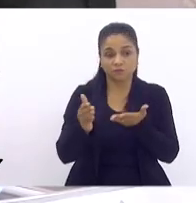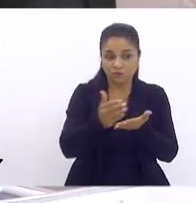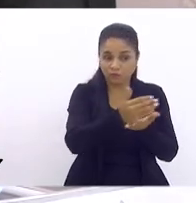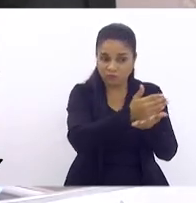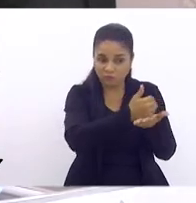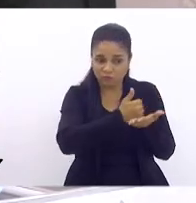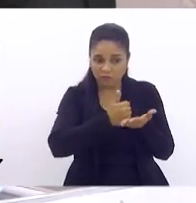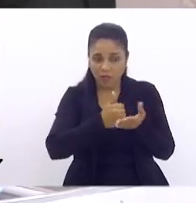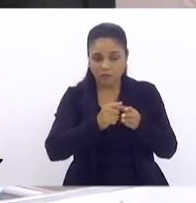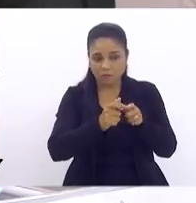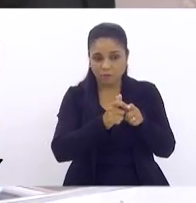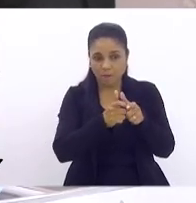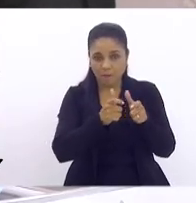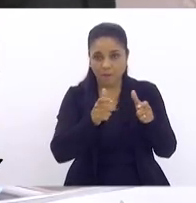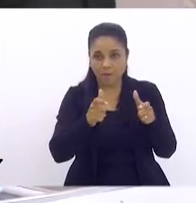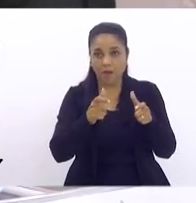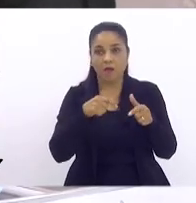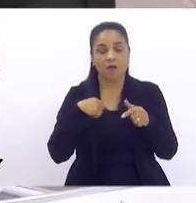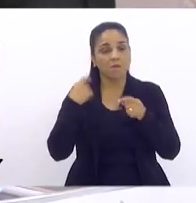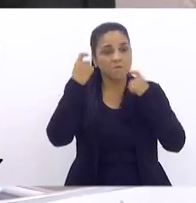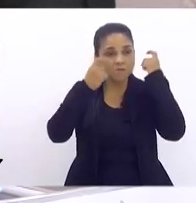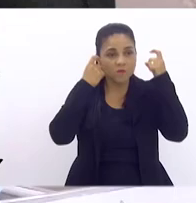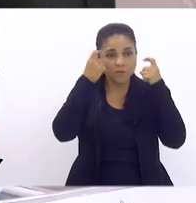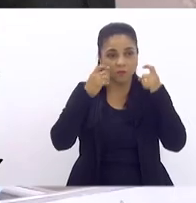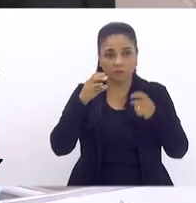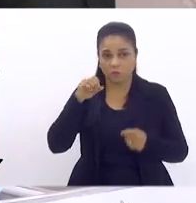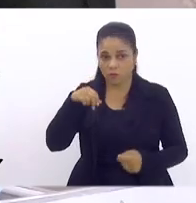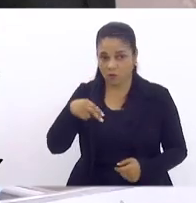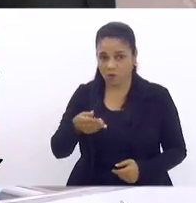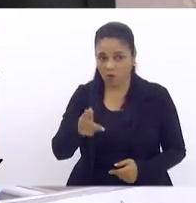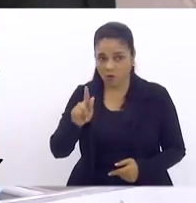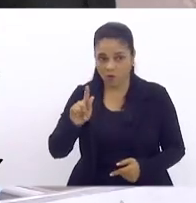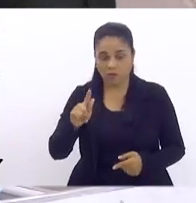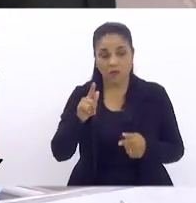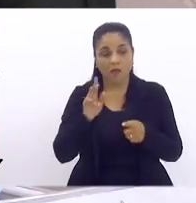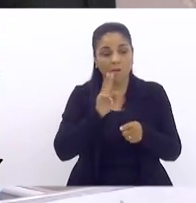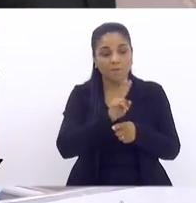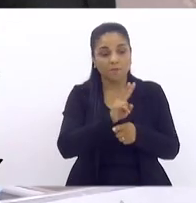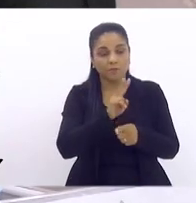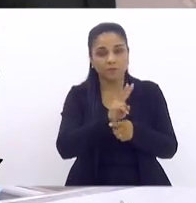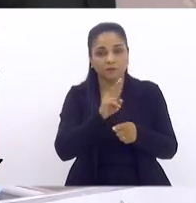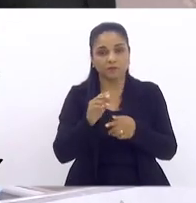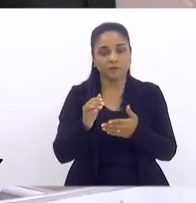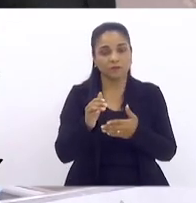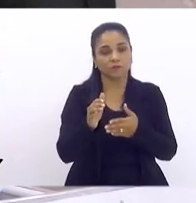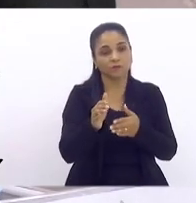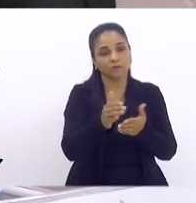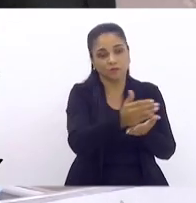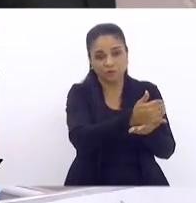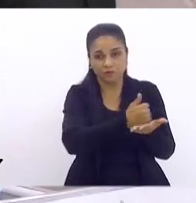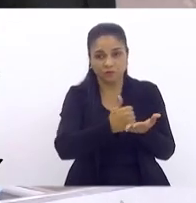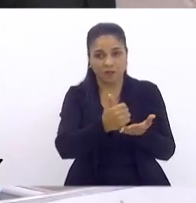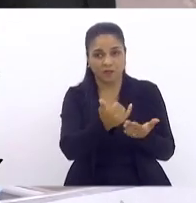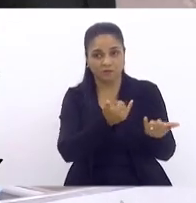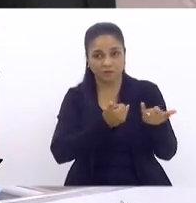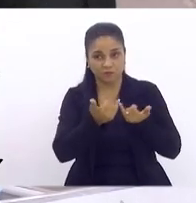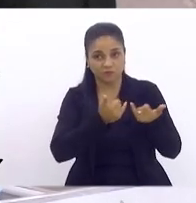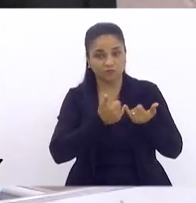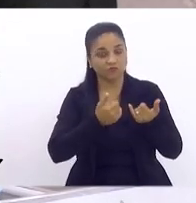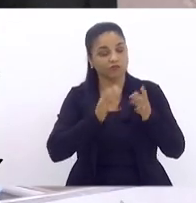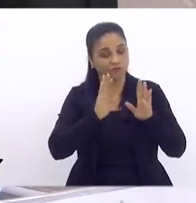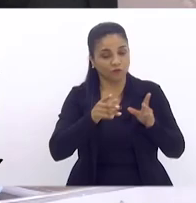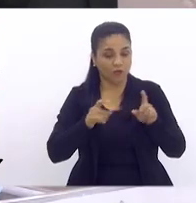dados a gente se preocupou a juntar um de nossas de criar a proteção desses dados porque a gente já tem um banco de da no computador